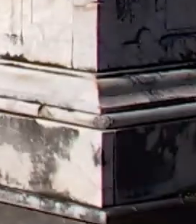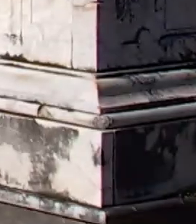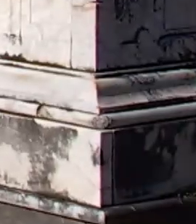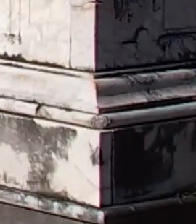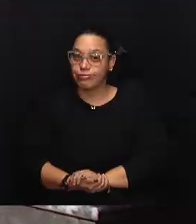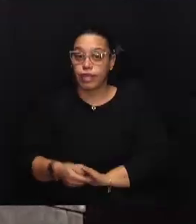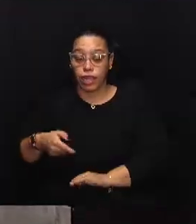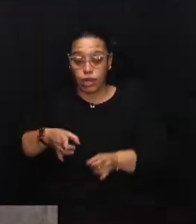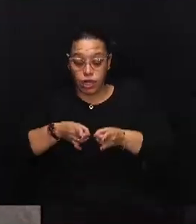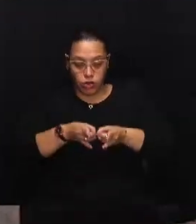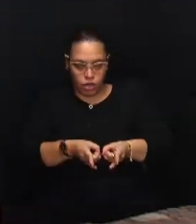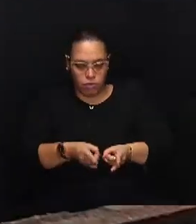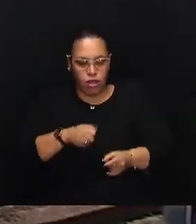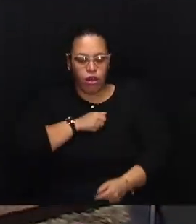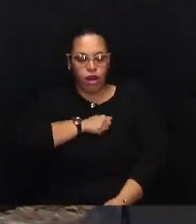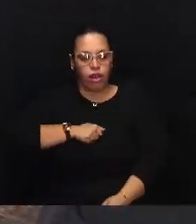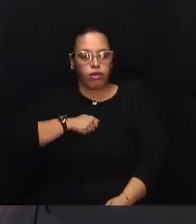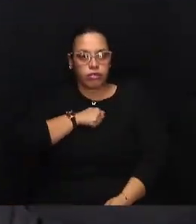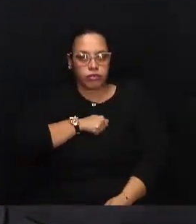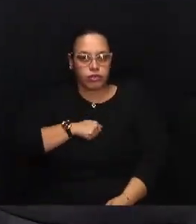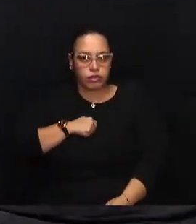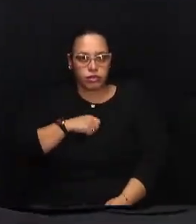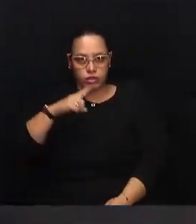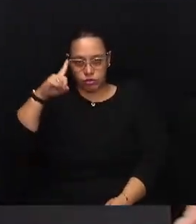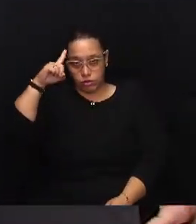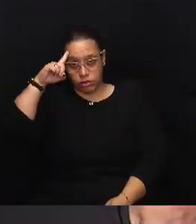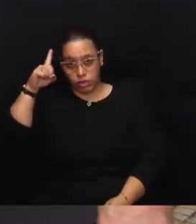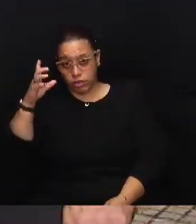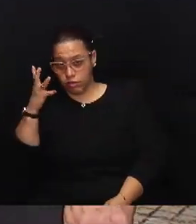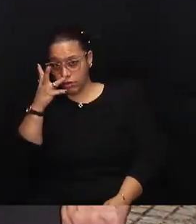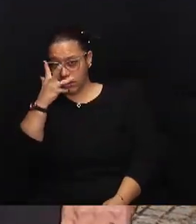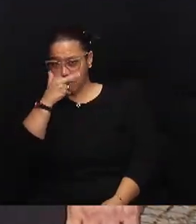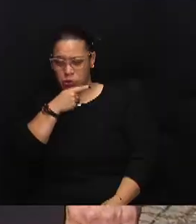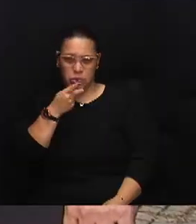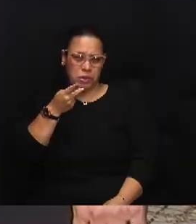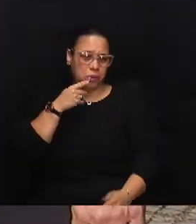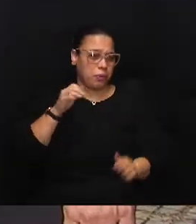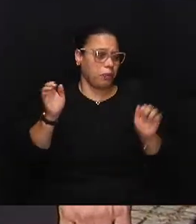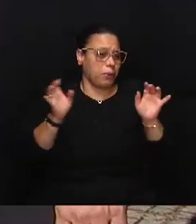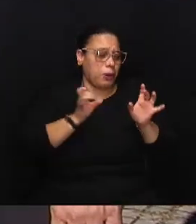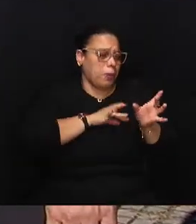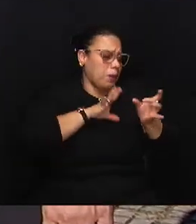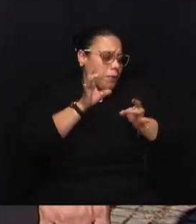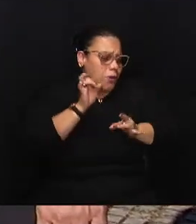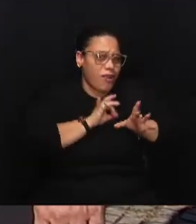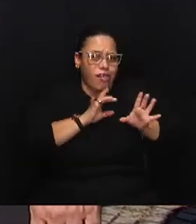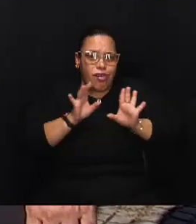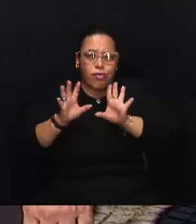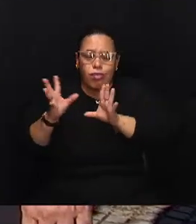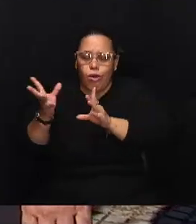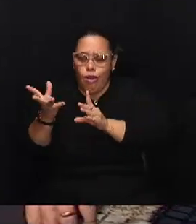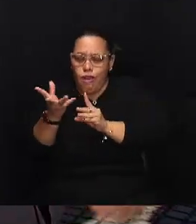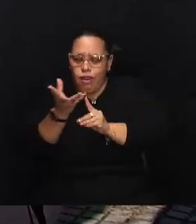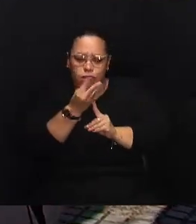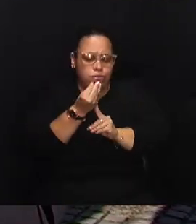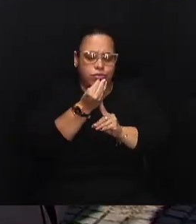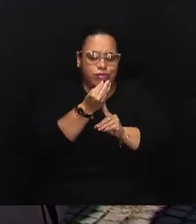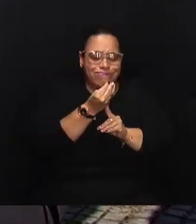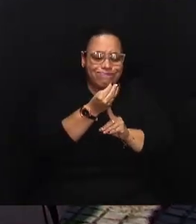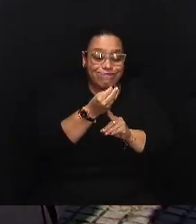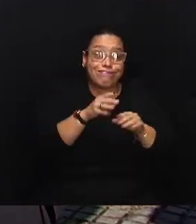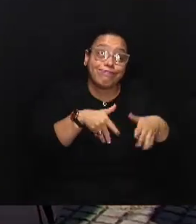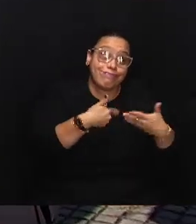Aqui no Cemitério da Saudade, nesse dia lindo, não dá nem para falar de assombração, com tanta obra de arte aqui, não é verdade?